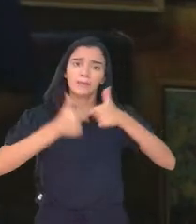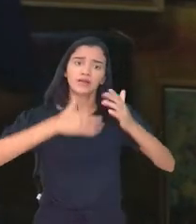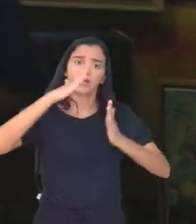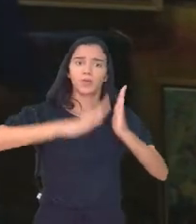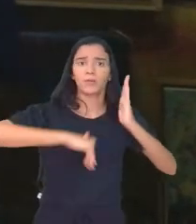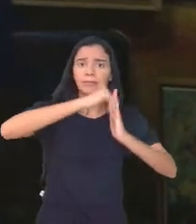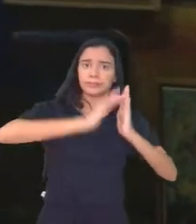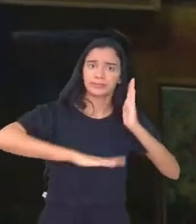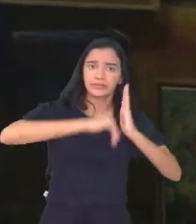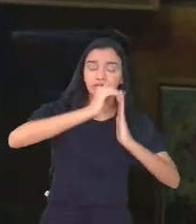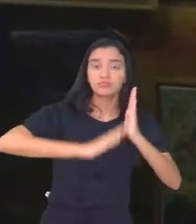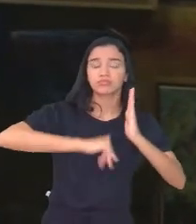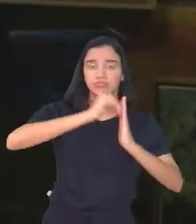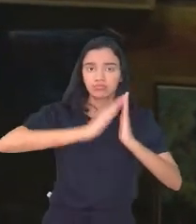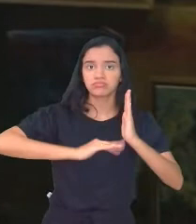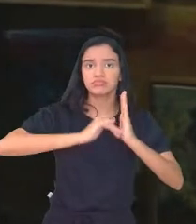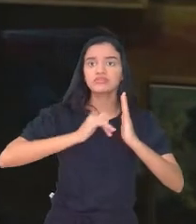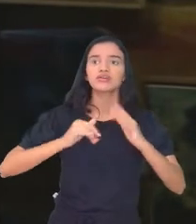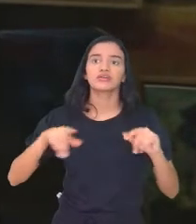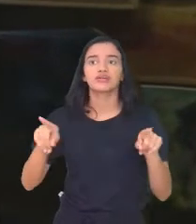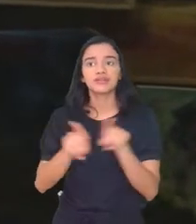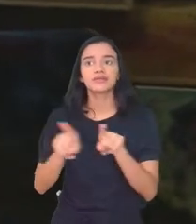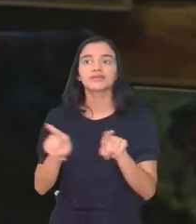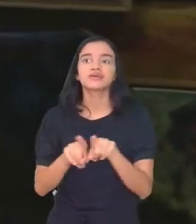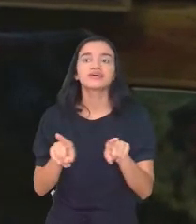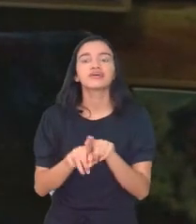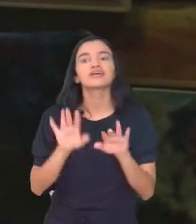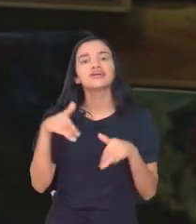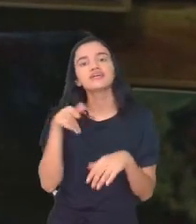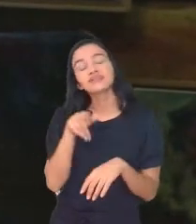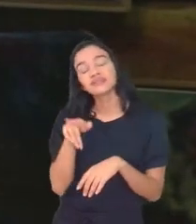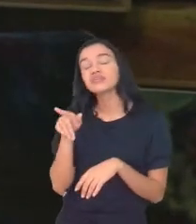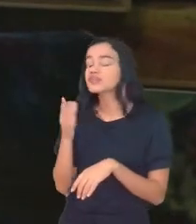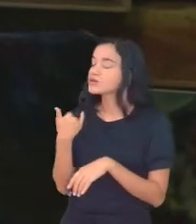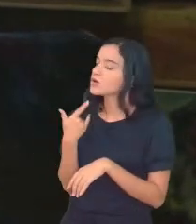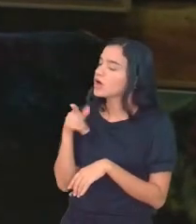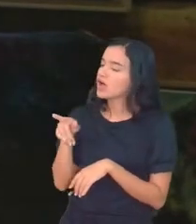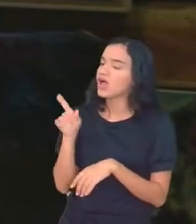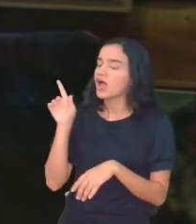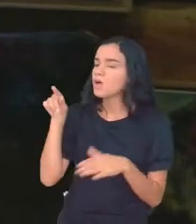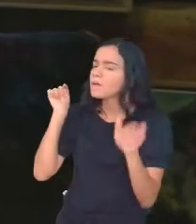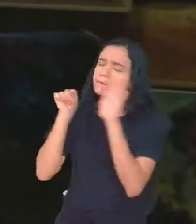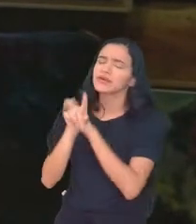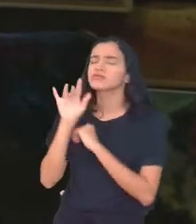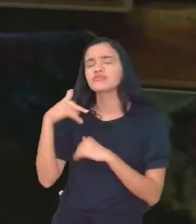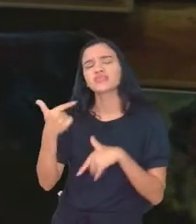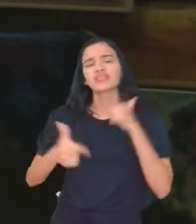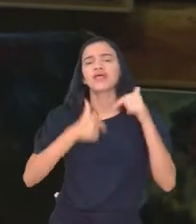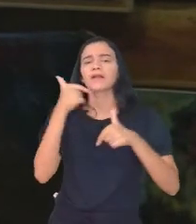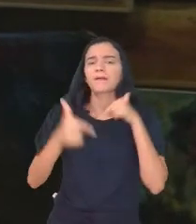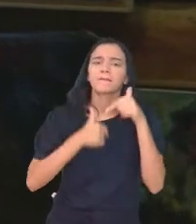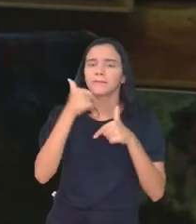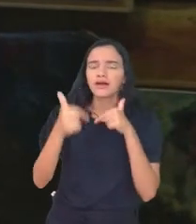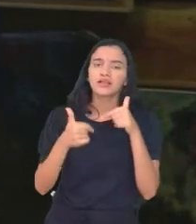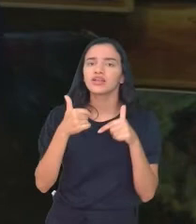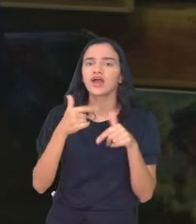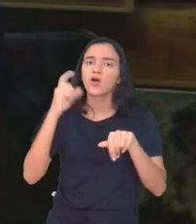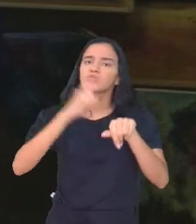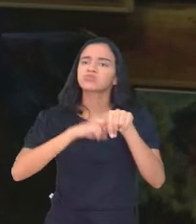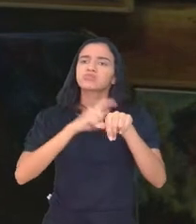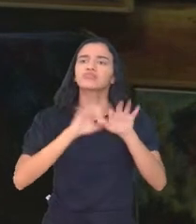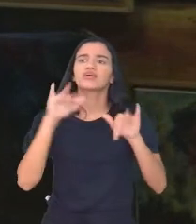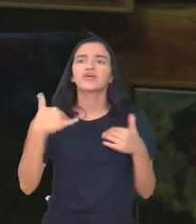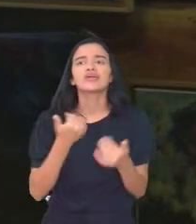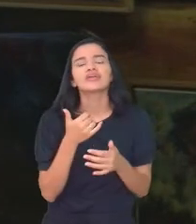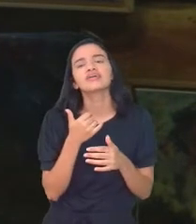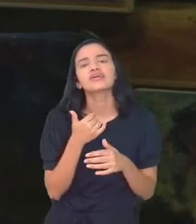pinturas e Isso. Senhor Isaac, o senhor trabalha aqui na Casa da Cultura há quanto tempo? Eu trabalho